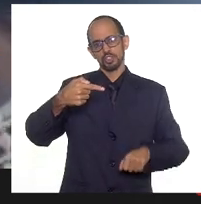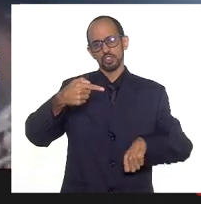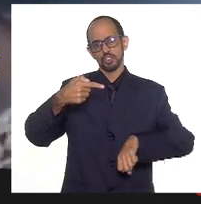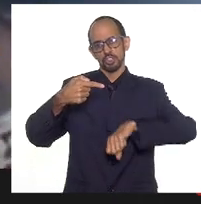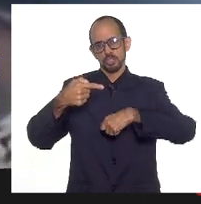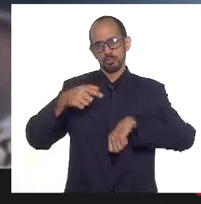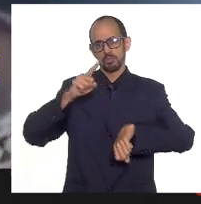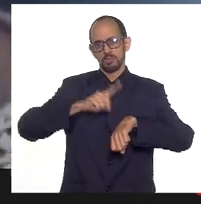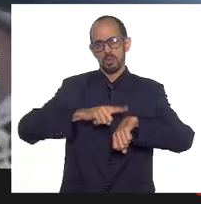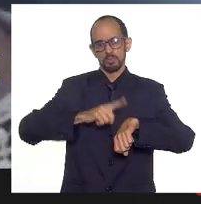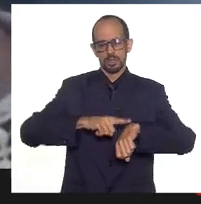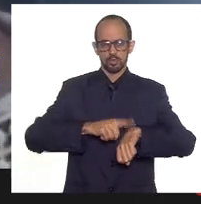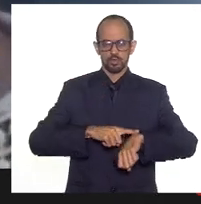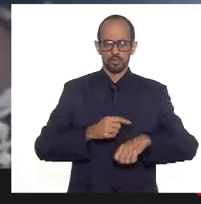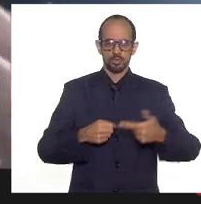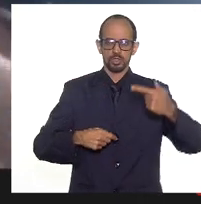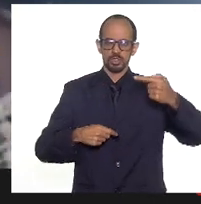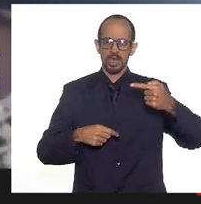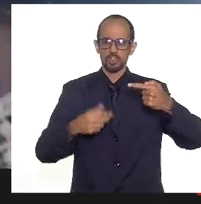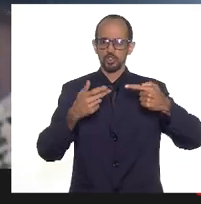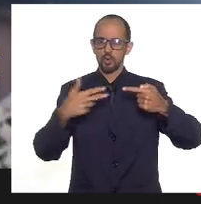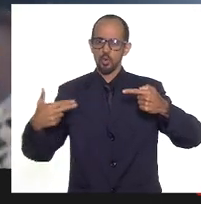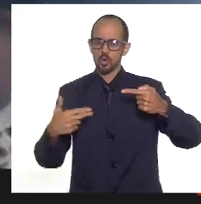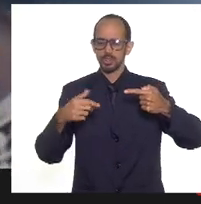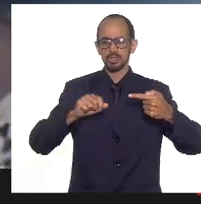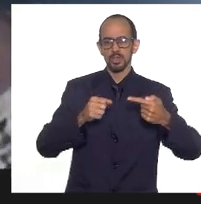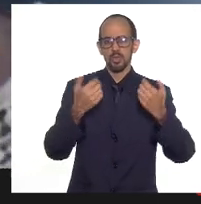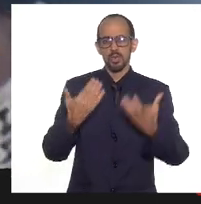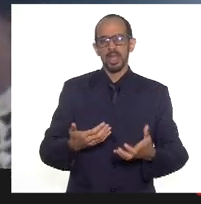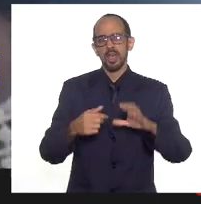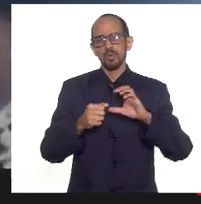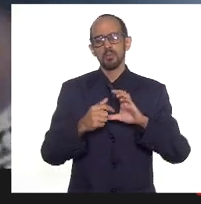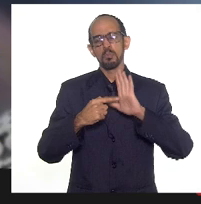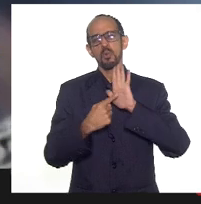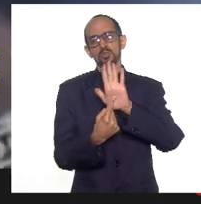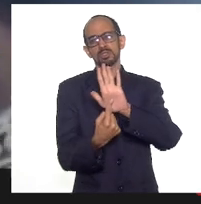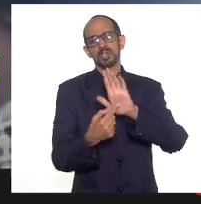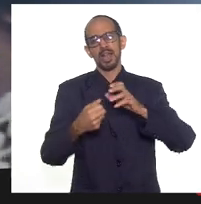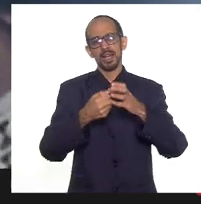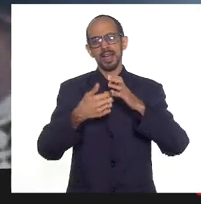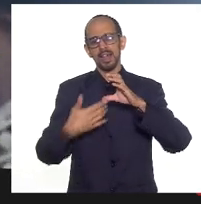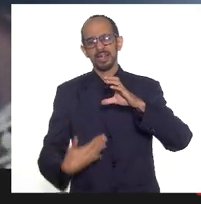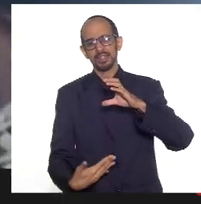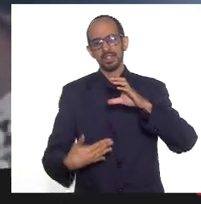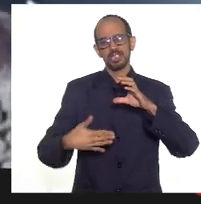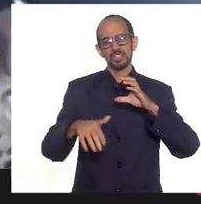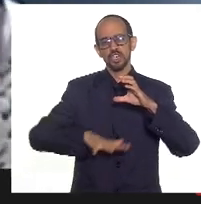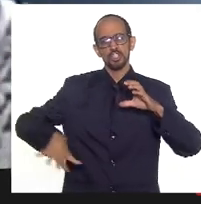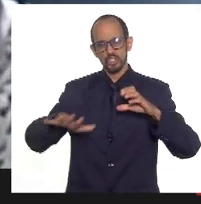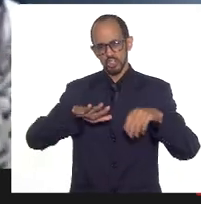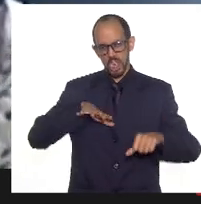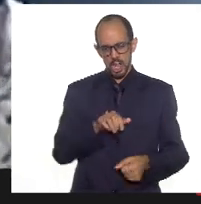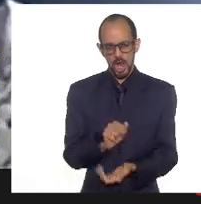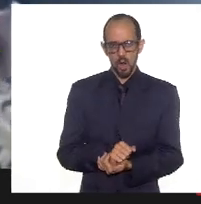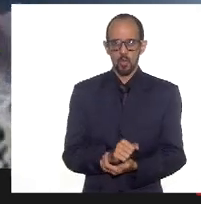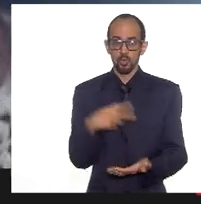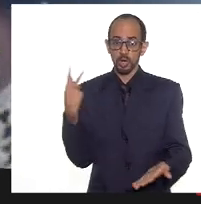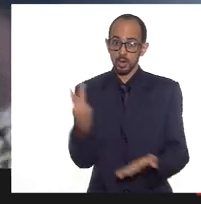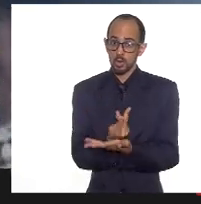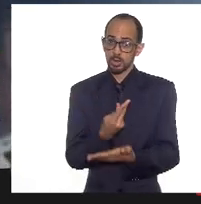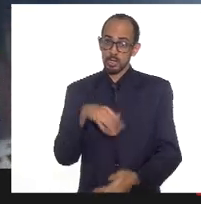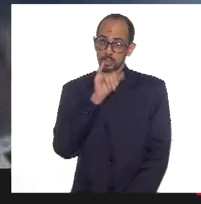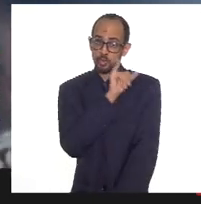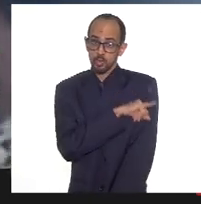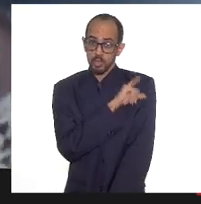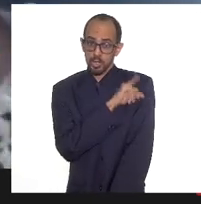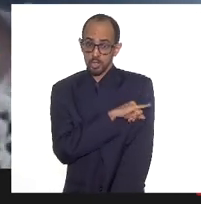Onde eu vou destacar alguns aspectos macro que eu acho que ajudam a gente a pensar o que acontece no Rio de Janeiro,